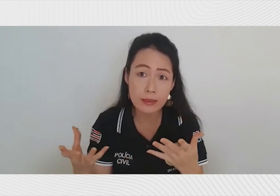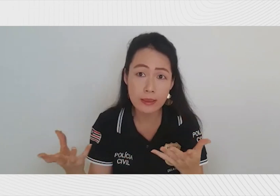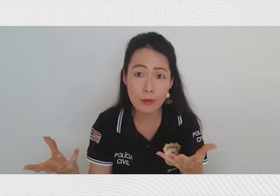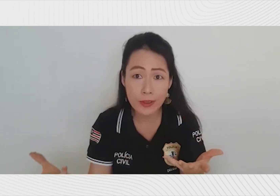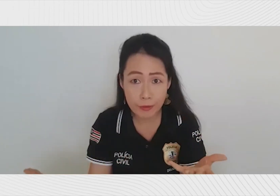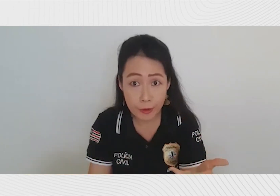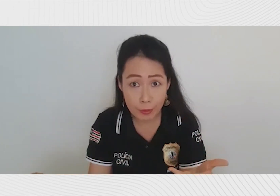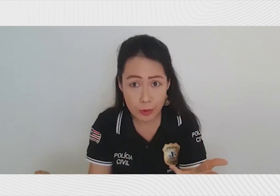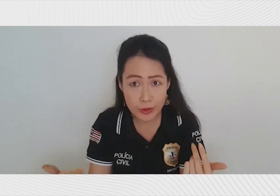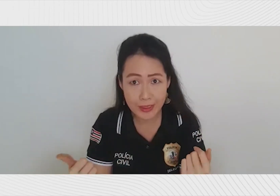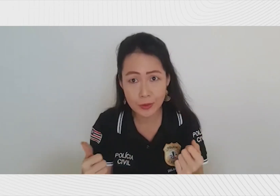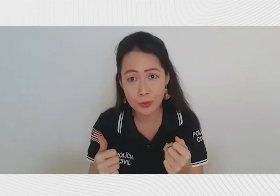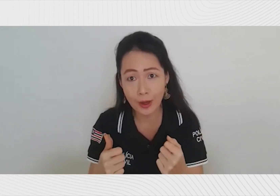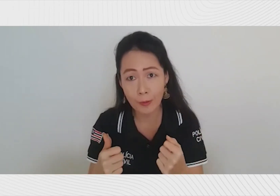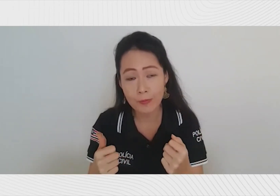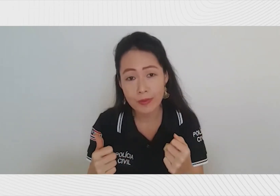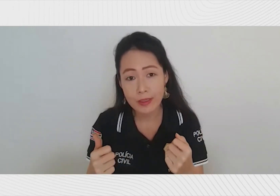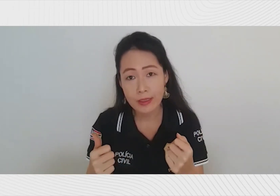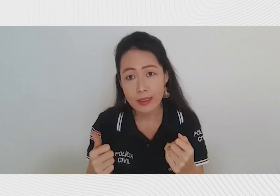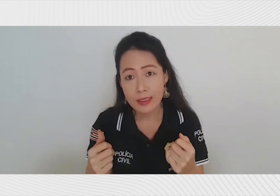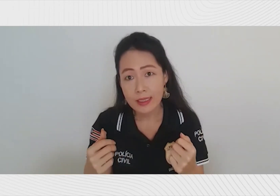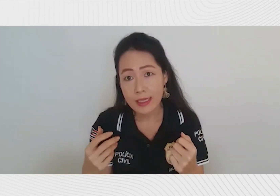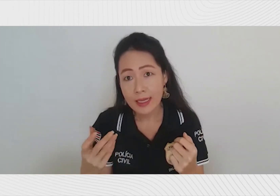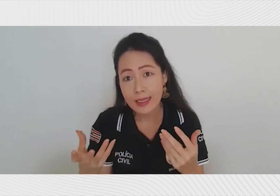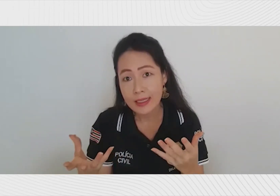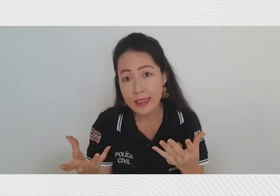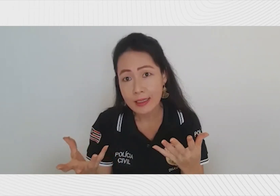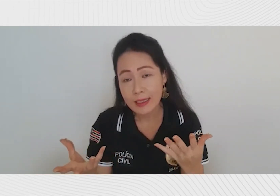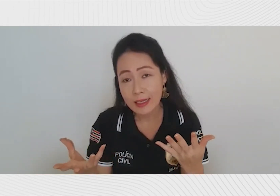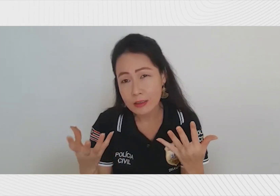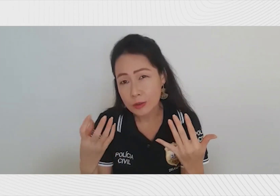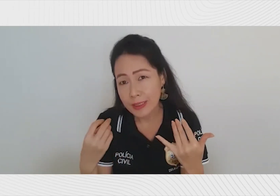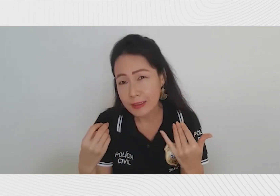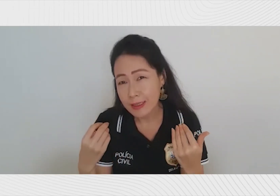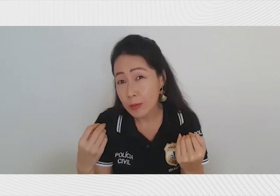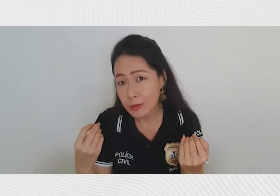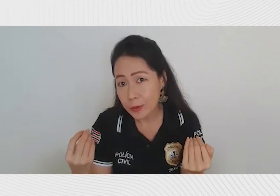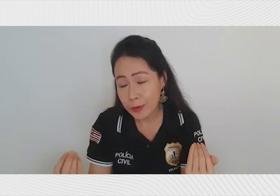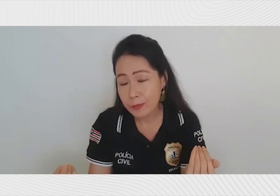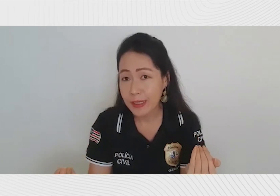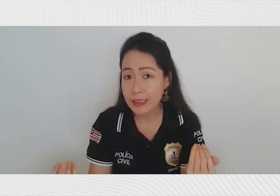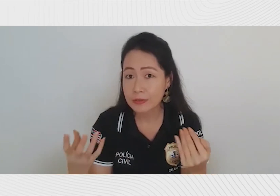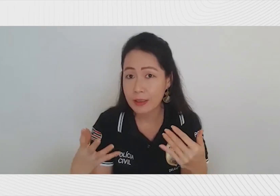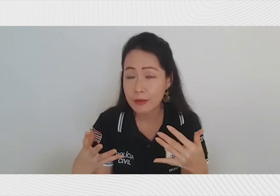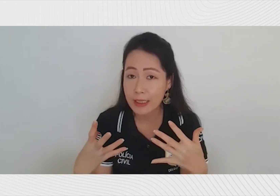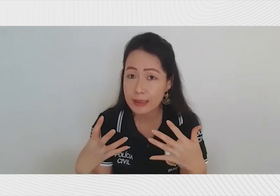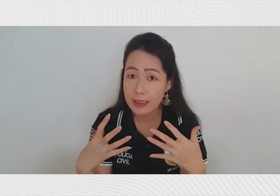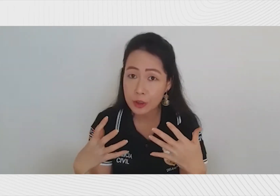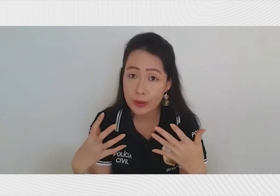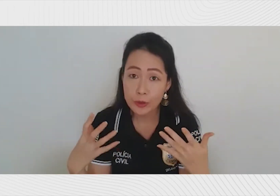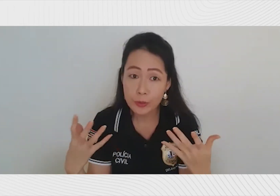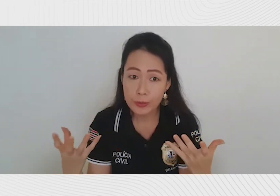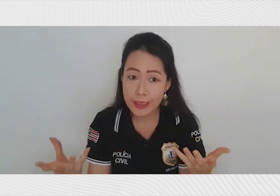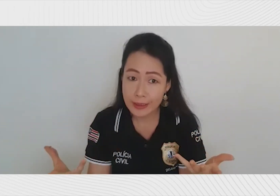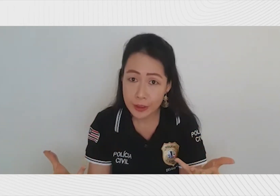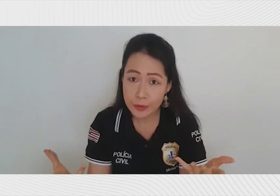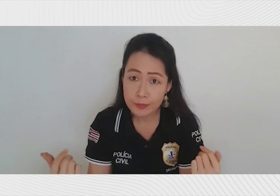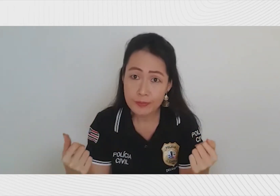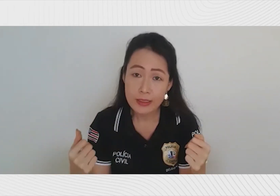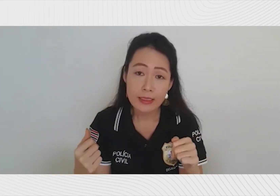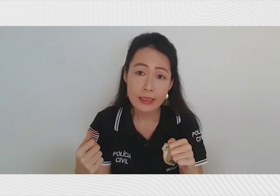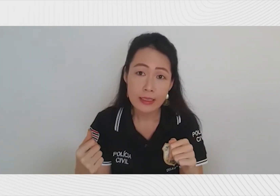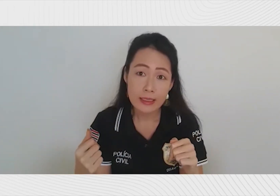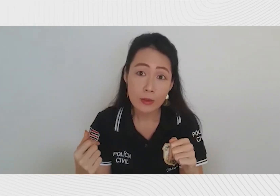começa a entender o que foi o abuso sexual. E aí elas começam a ter uma dor, elas falam que ela sente uma dor